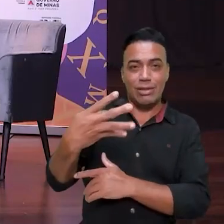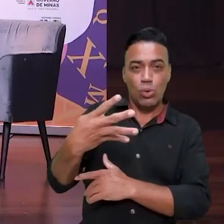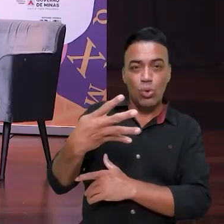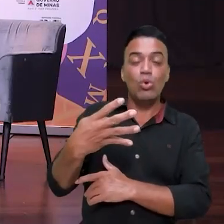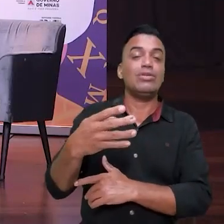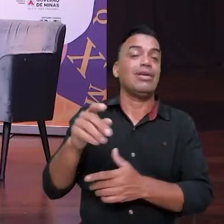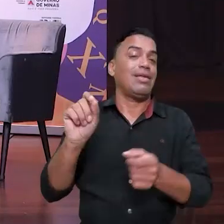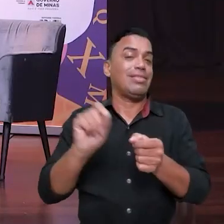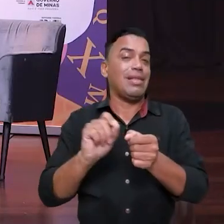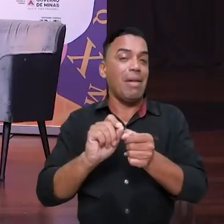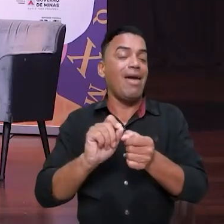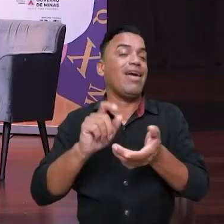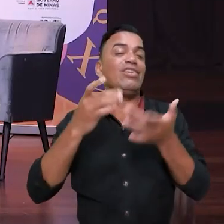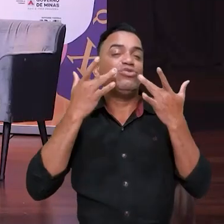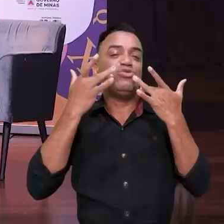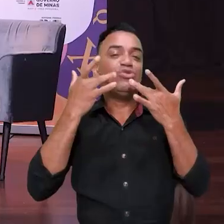dramaturgia,